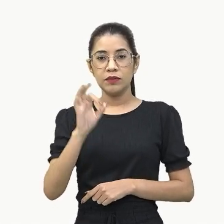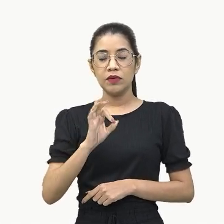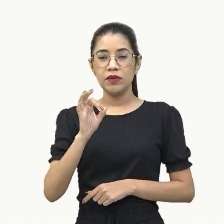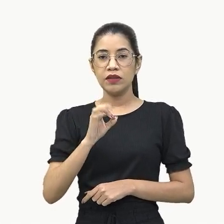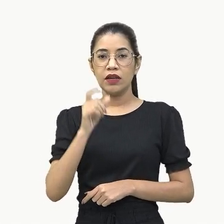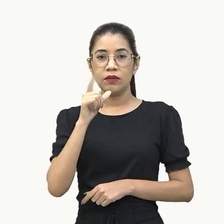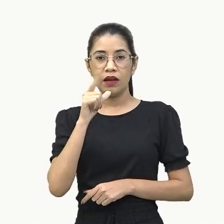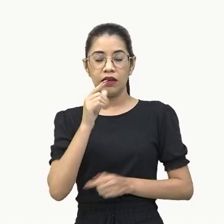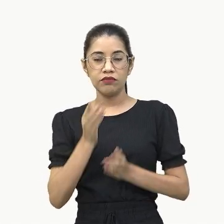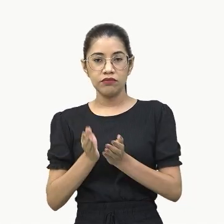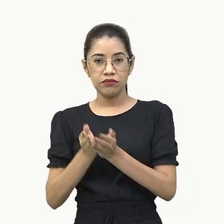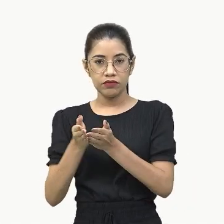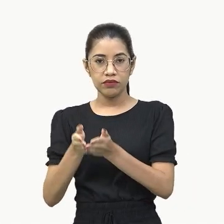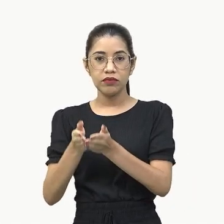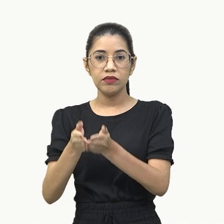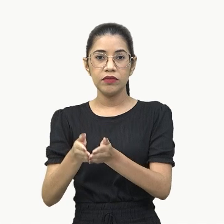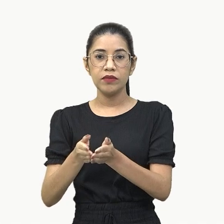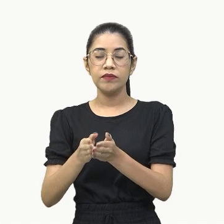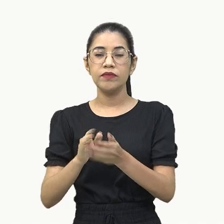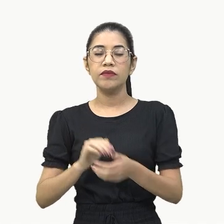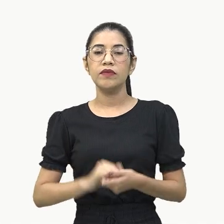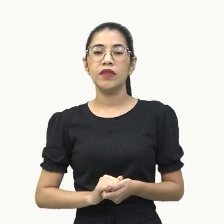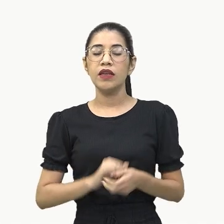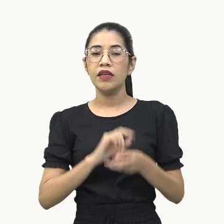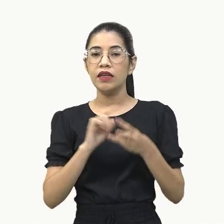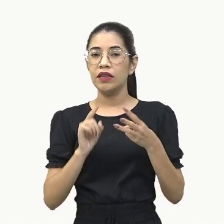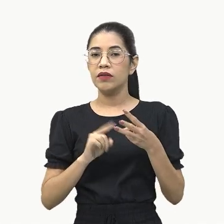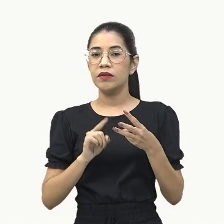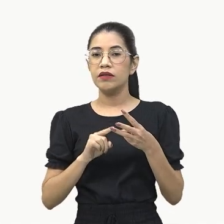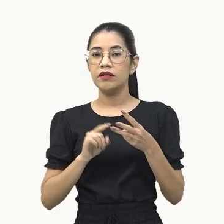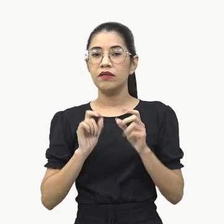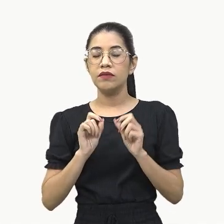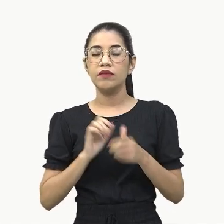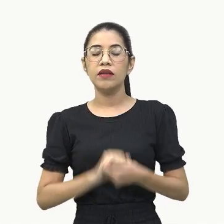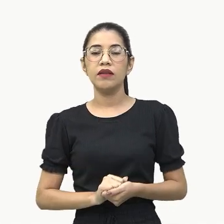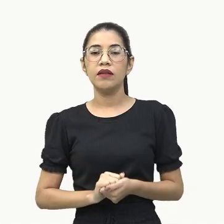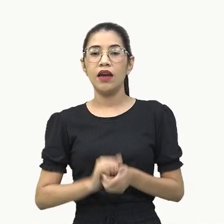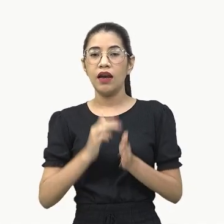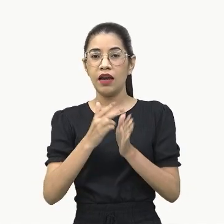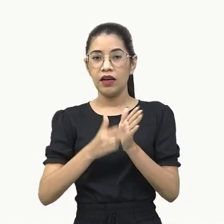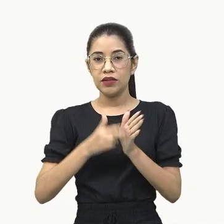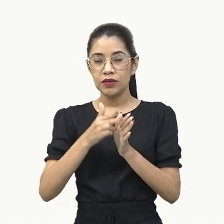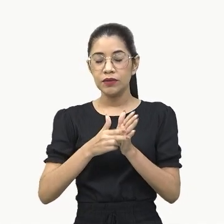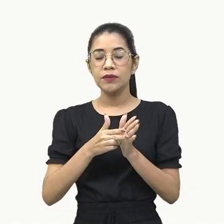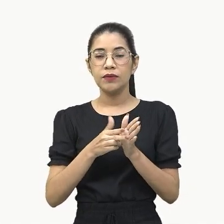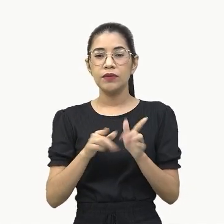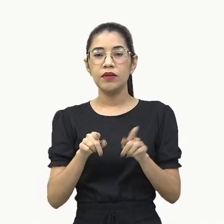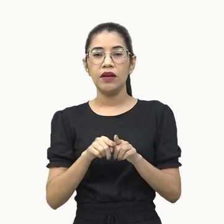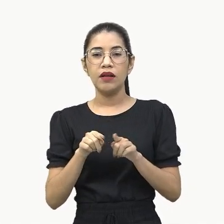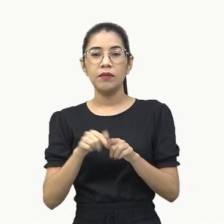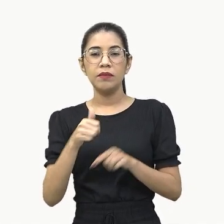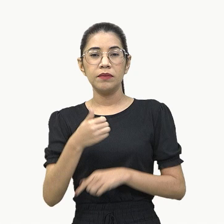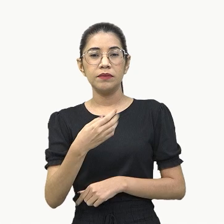depois a gente vai ter quem em terceiro lugar o Ferroviário com